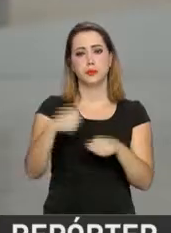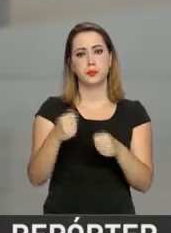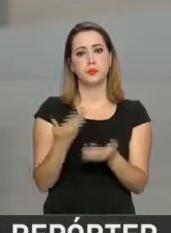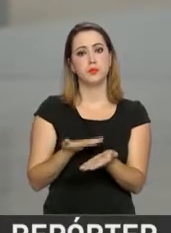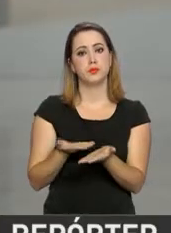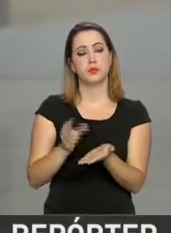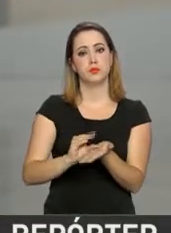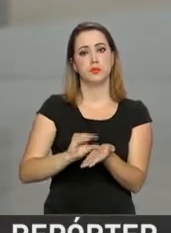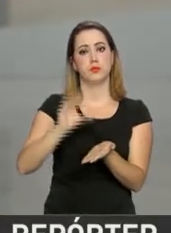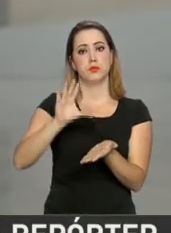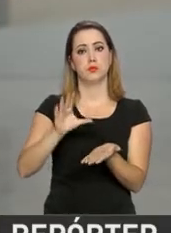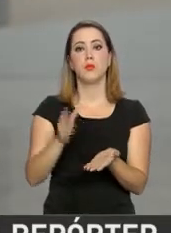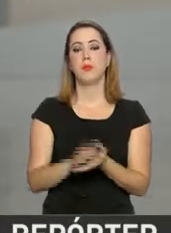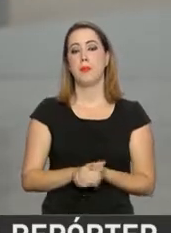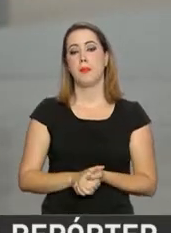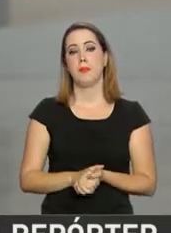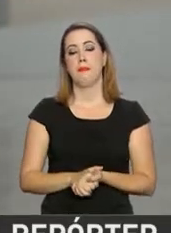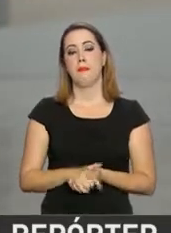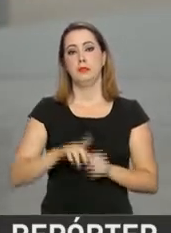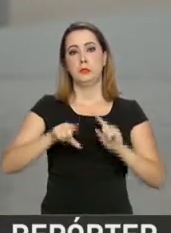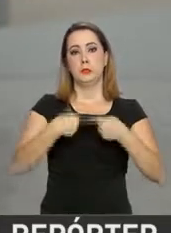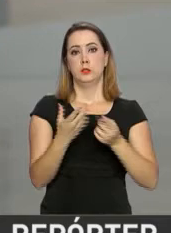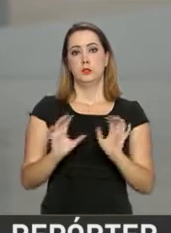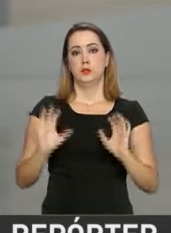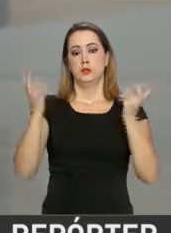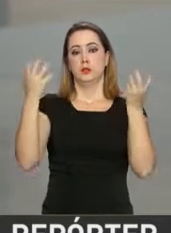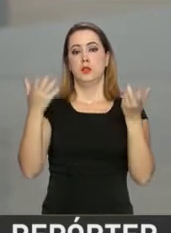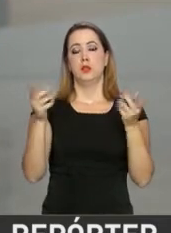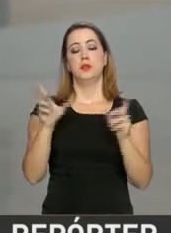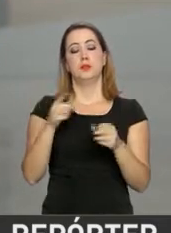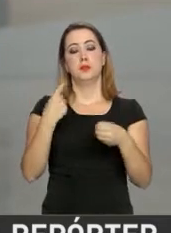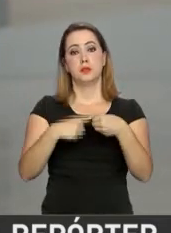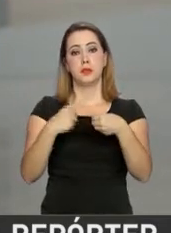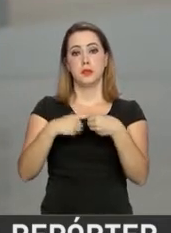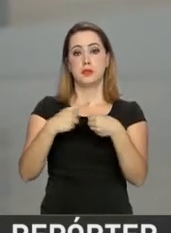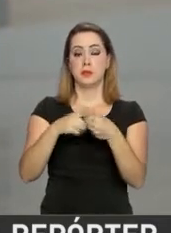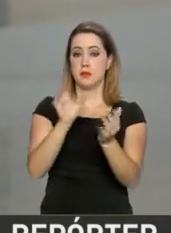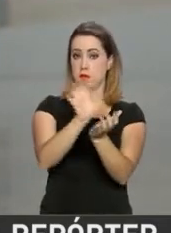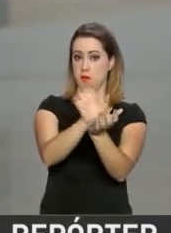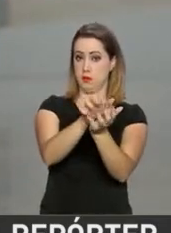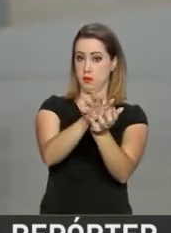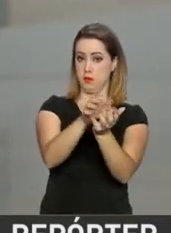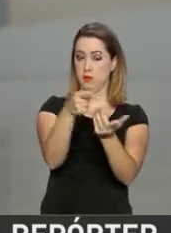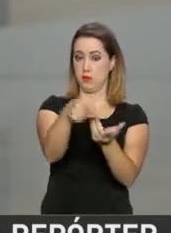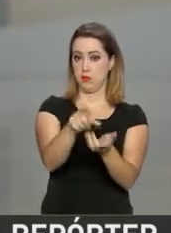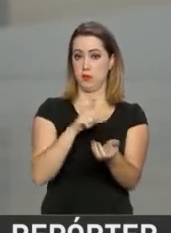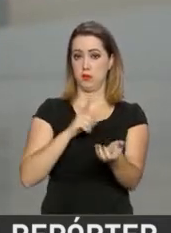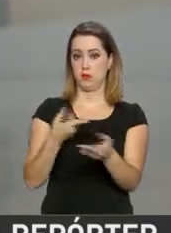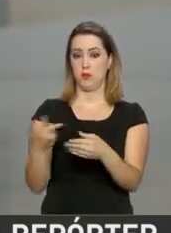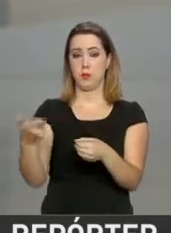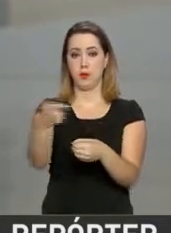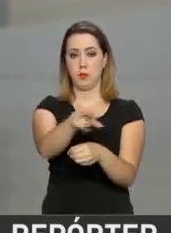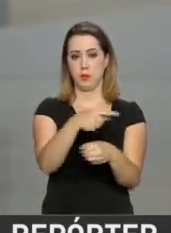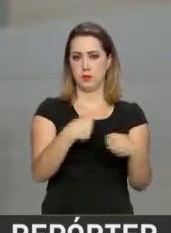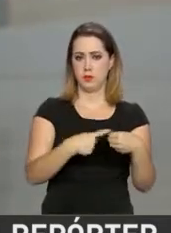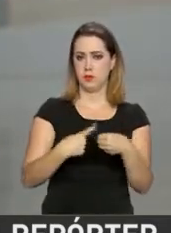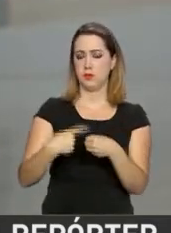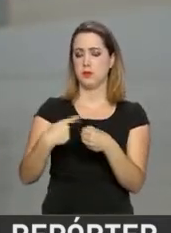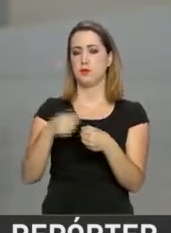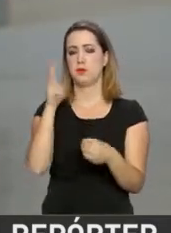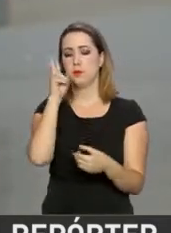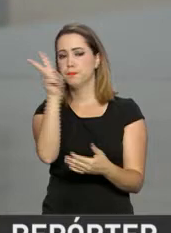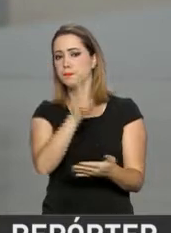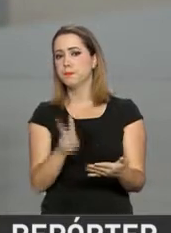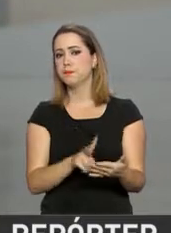obras. Após essa cerimônia em Surubim, o presidente partiu para a Floresta, também em Pernambuco, onde vistoriou